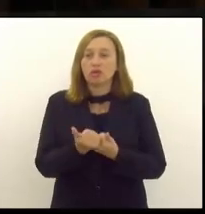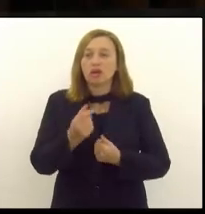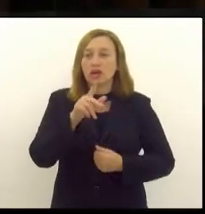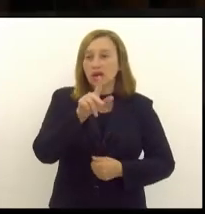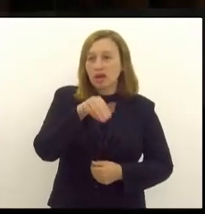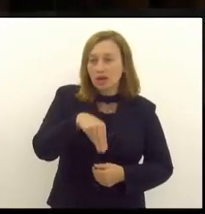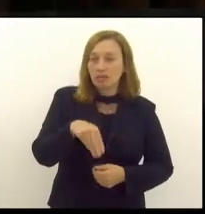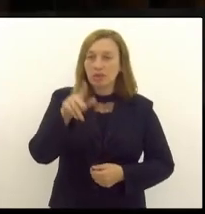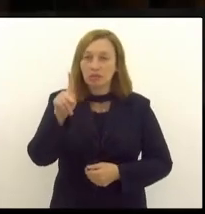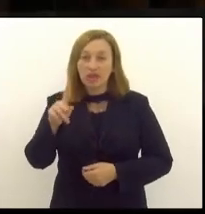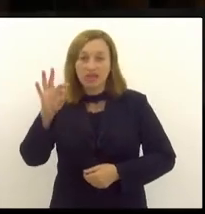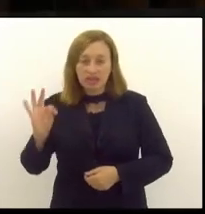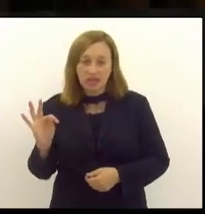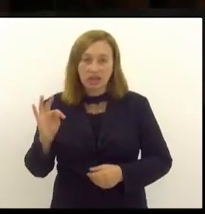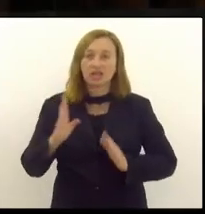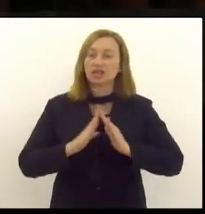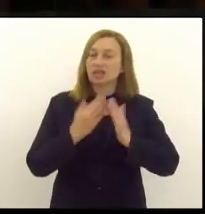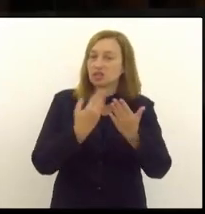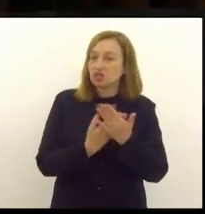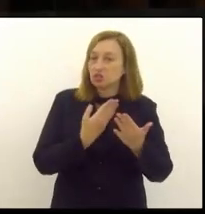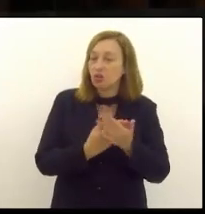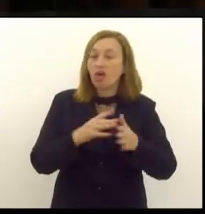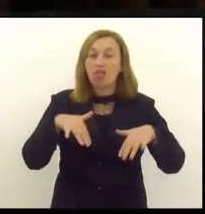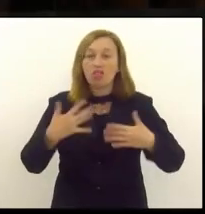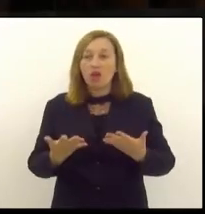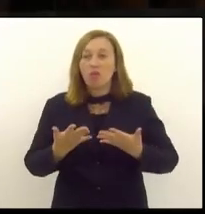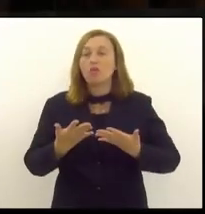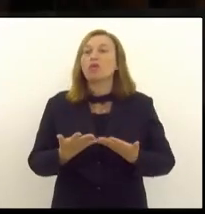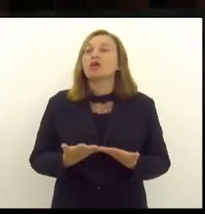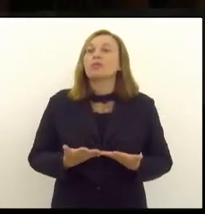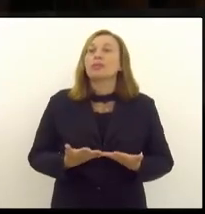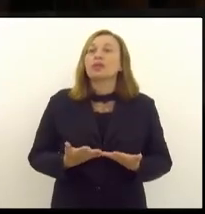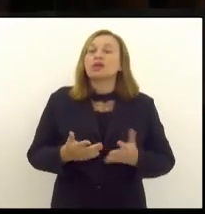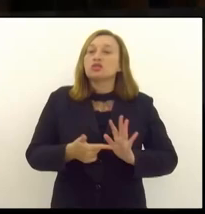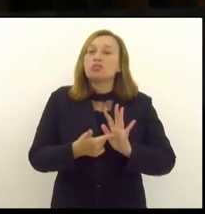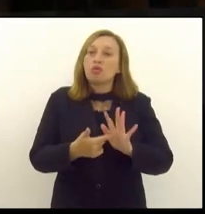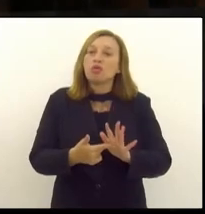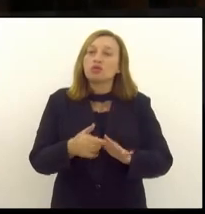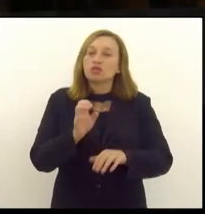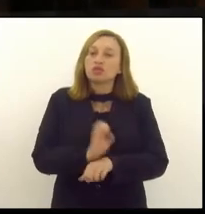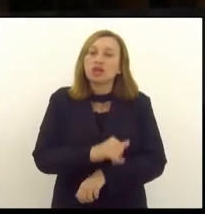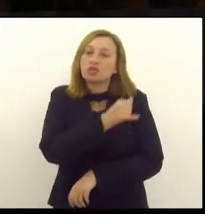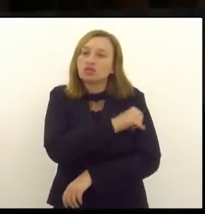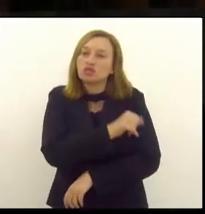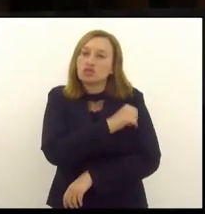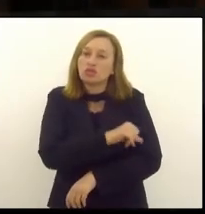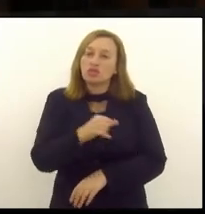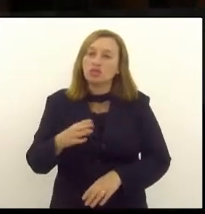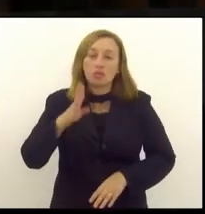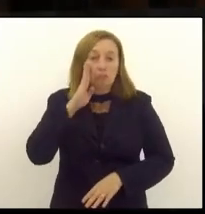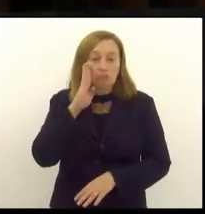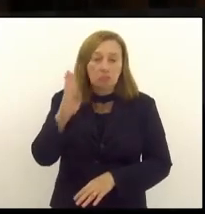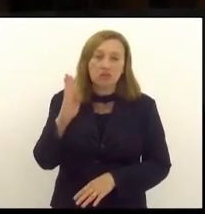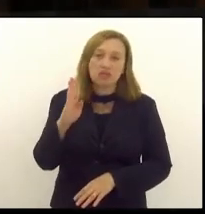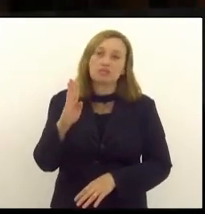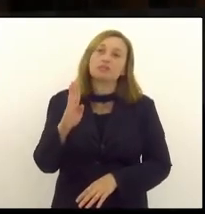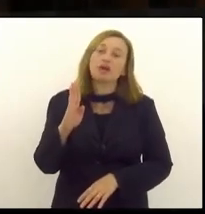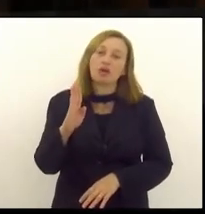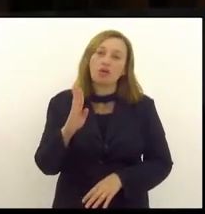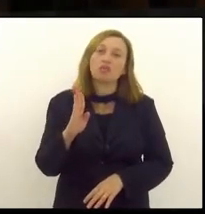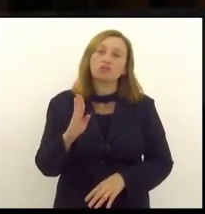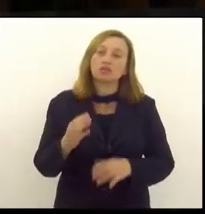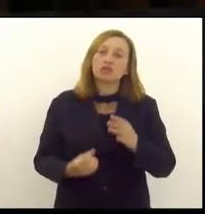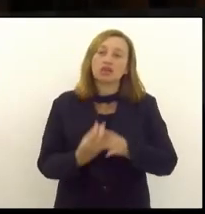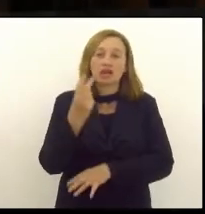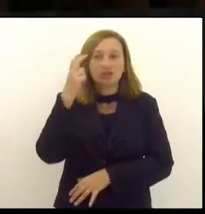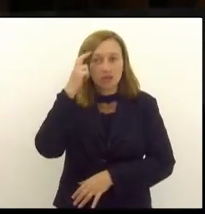nas escolas. Então, isso projeta também o estado do Rio de Janeiro como fomentador dessa cultura,